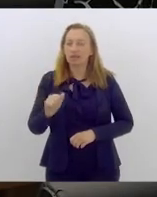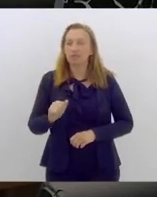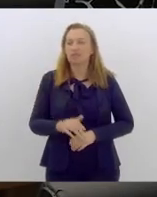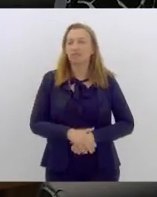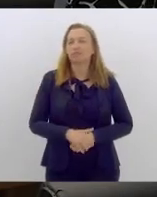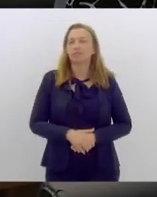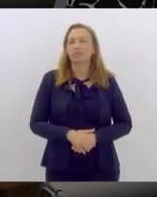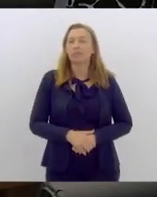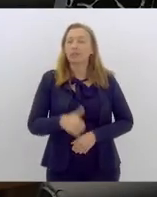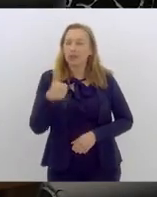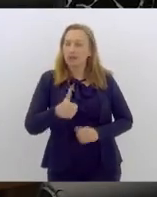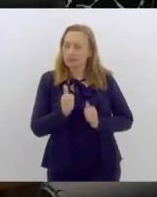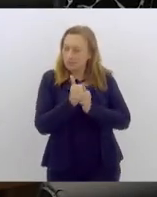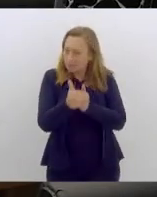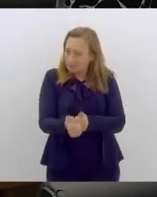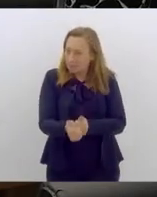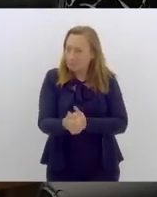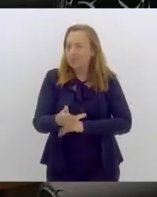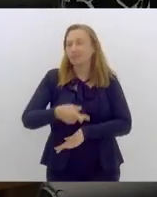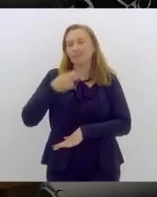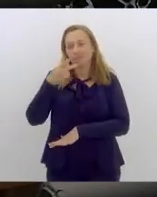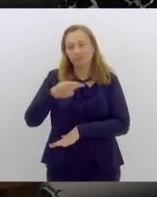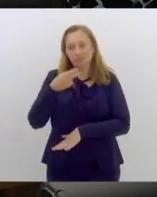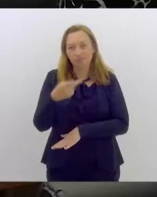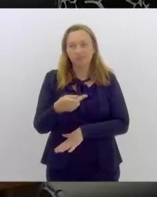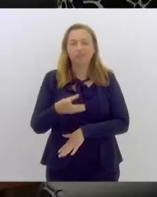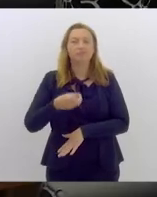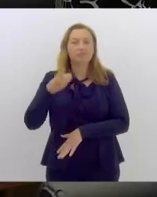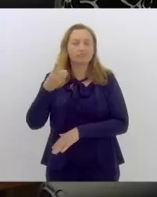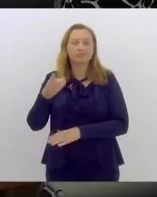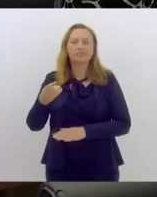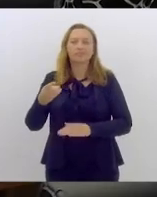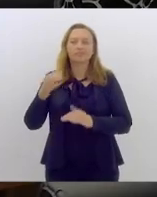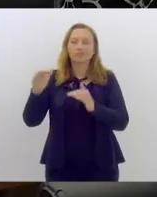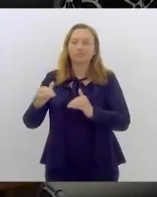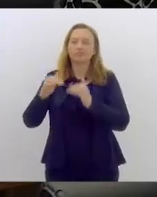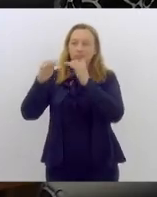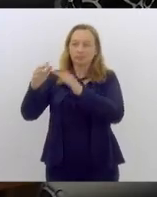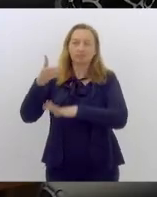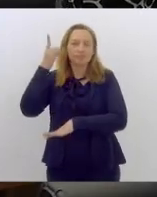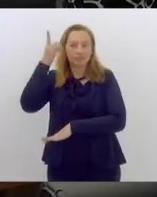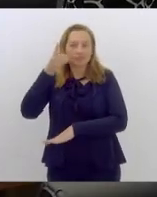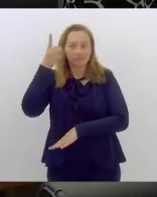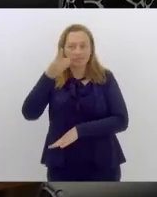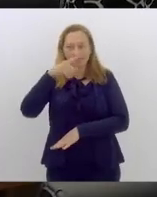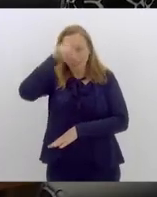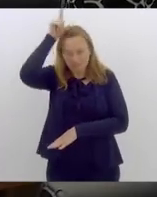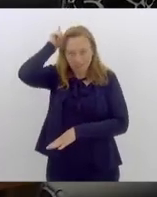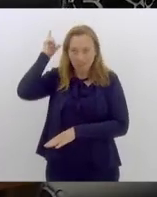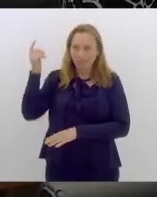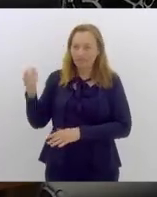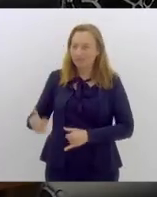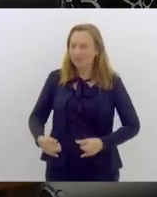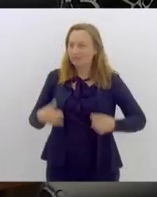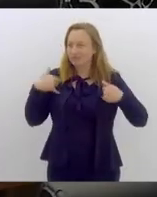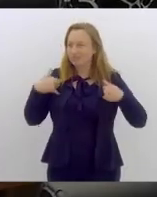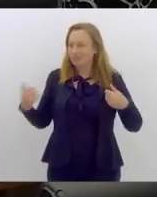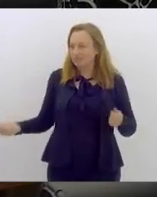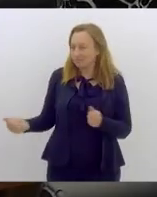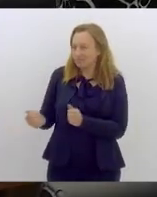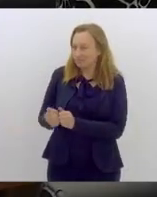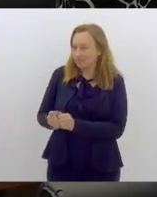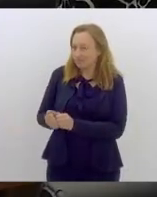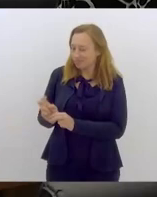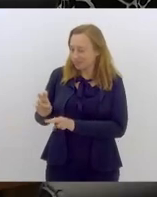Primeiro, acompanhando as palavras do nobre deputado Luiz Paulo, é uma honra ter a senhora presidindo essa